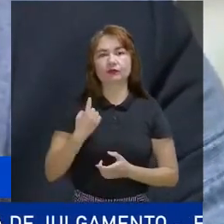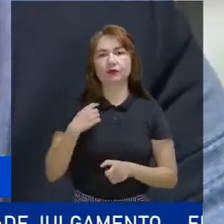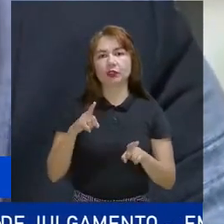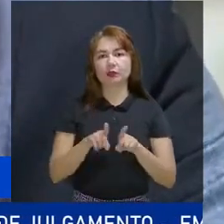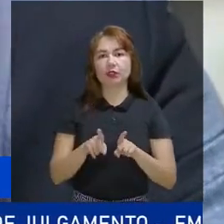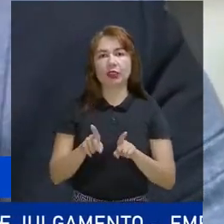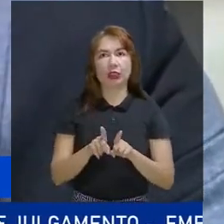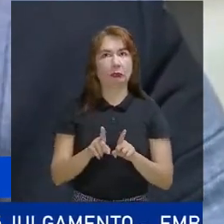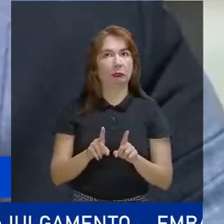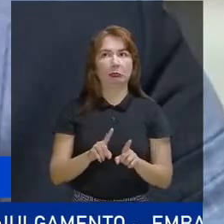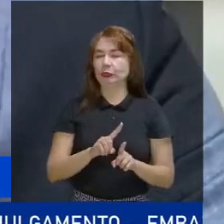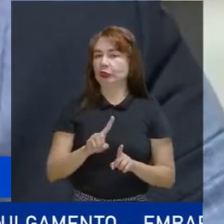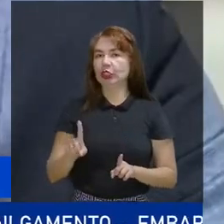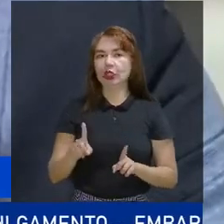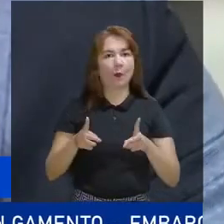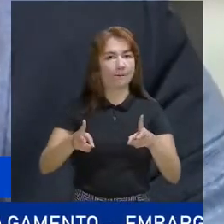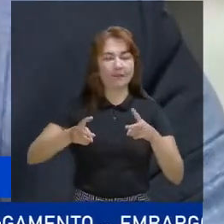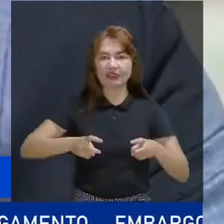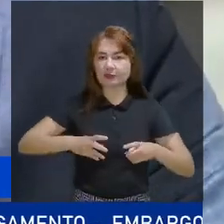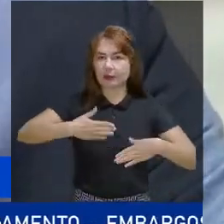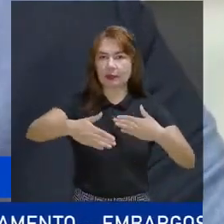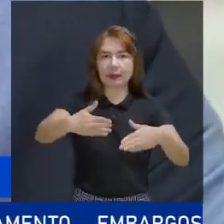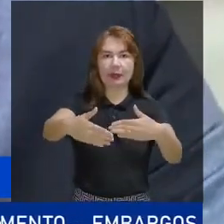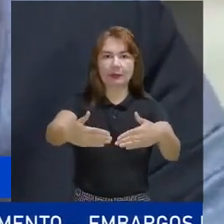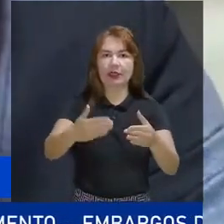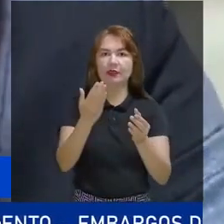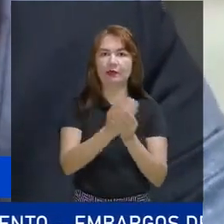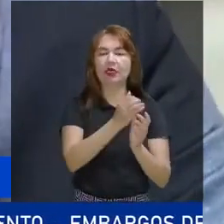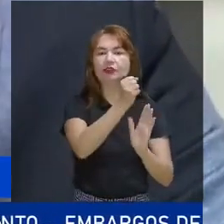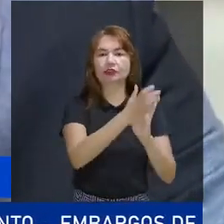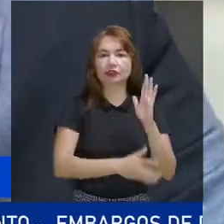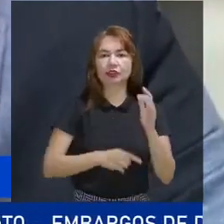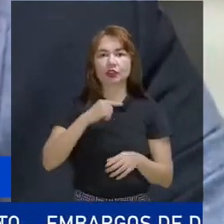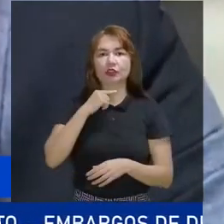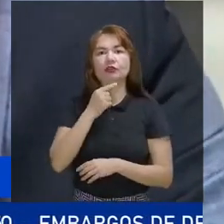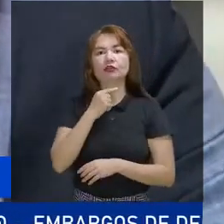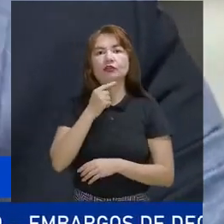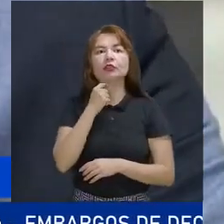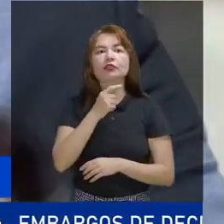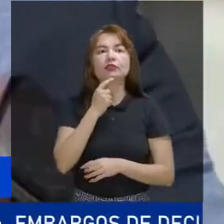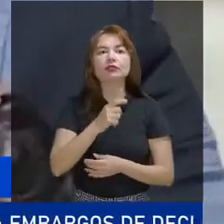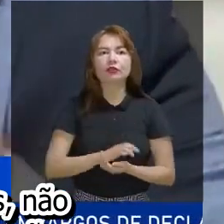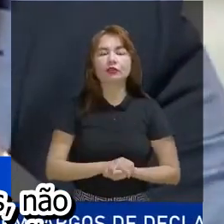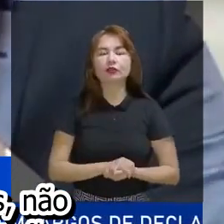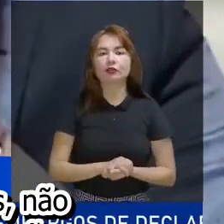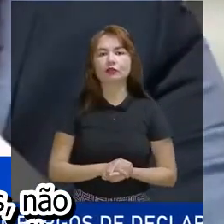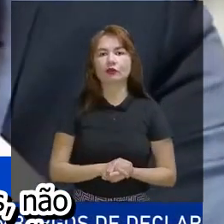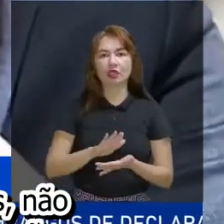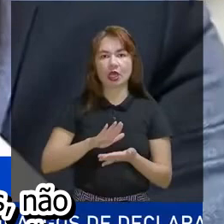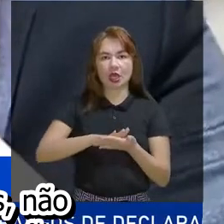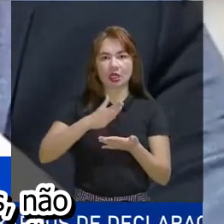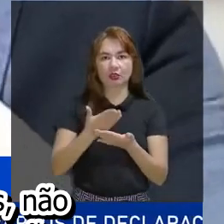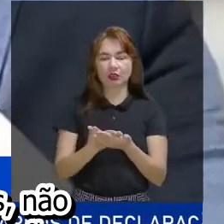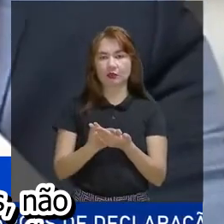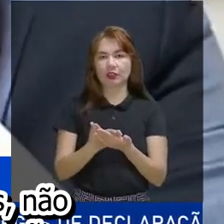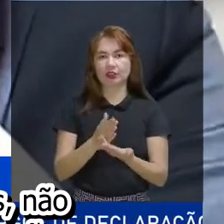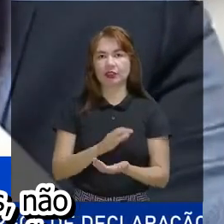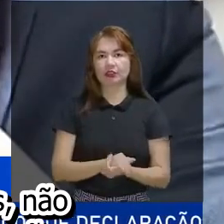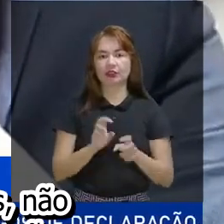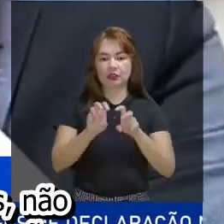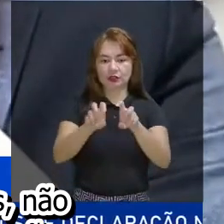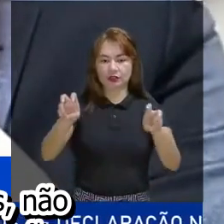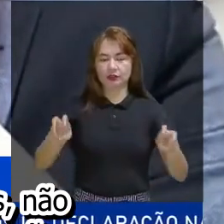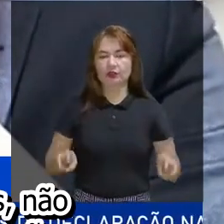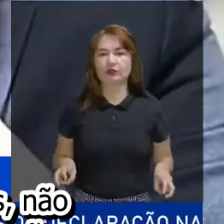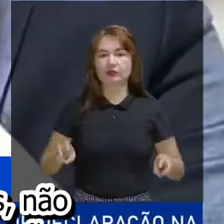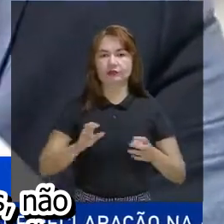a protelação dos embargos, a dúvida quanto à interpretação do colegiado sobre